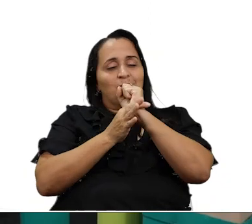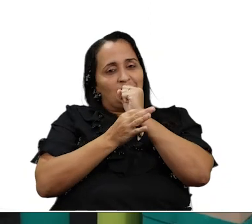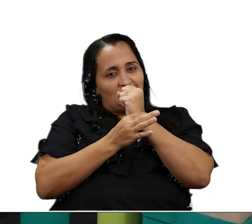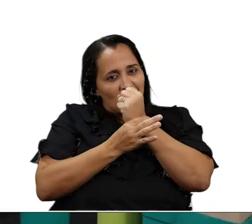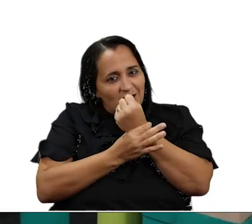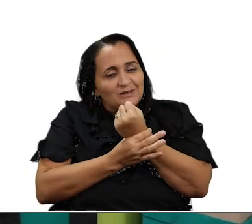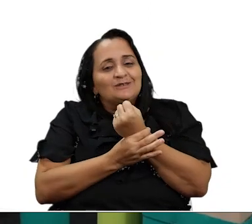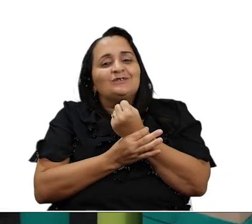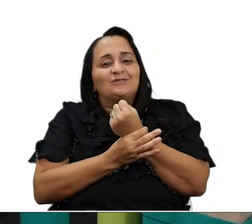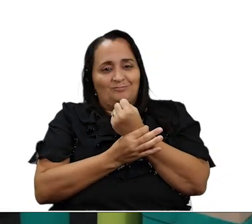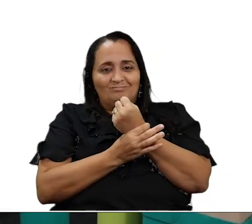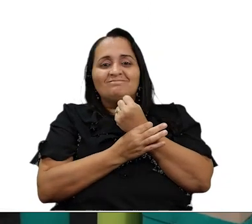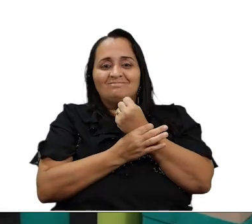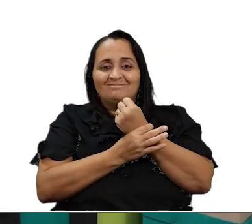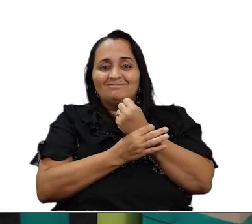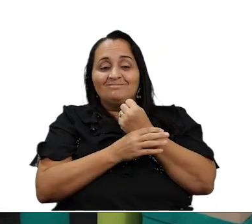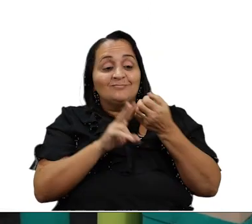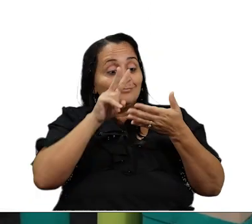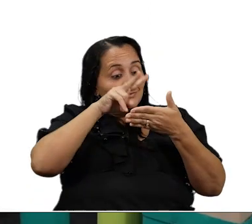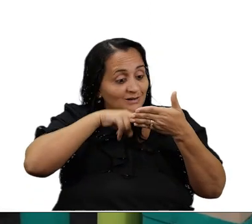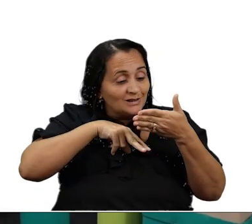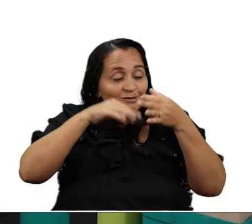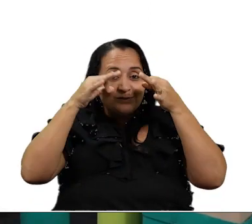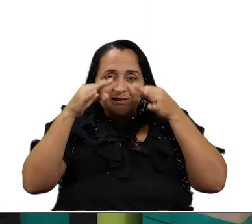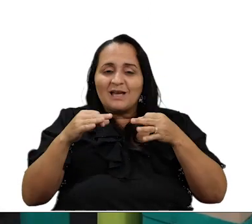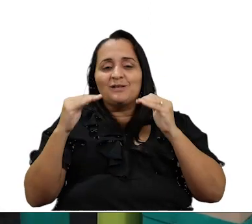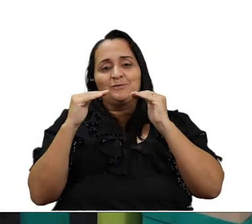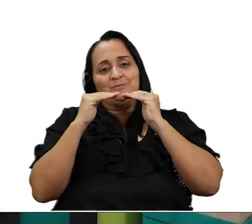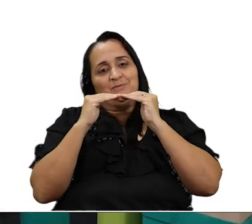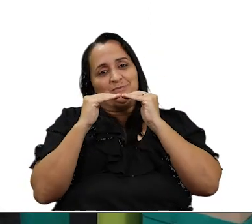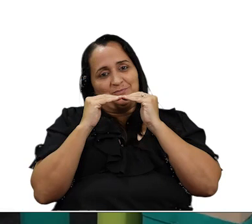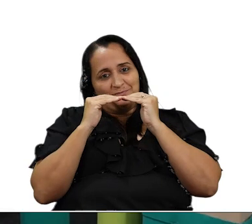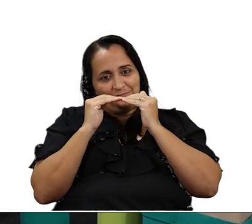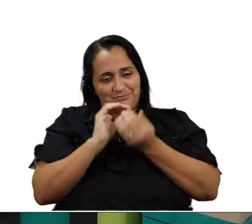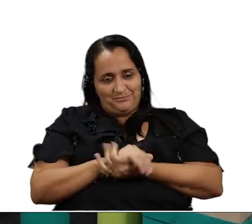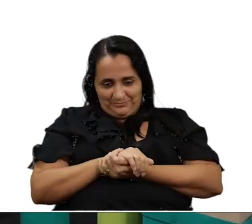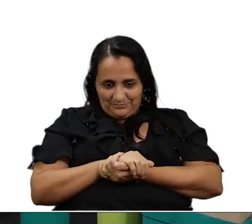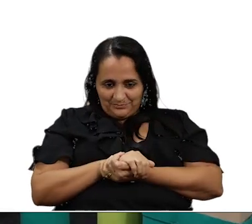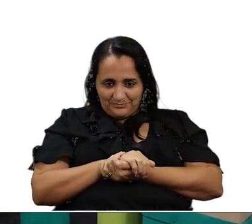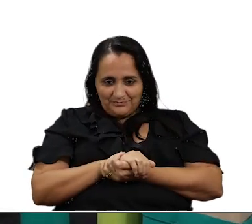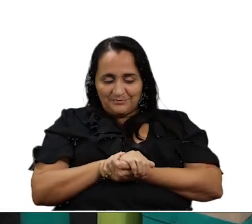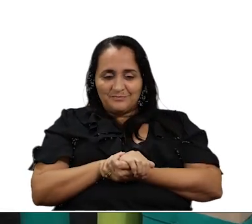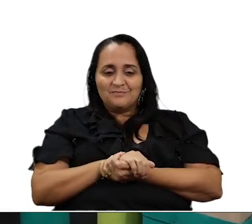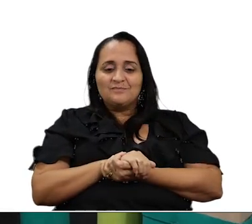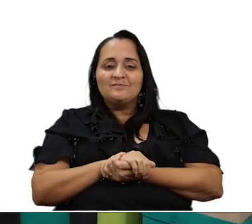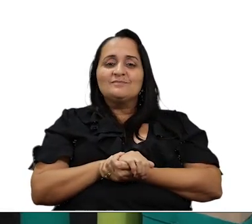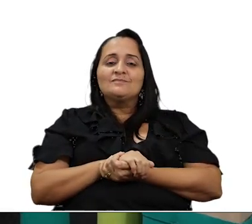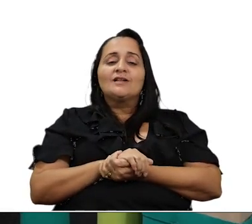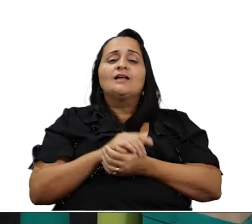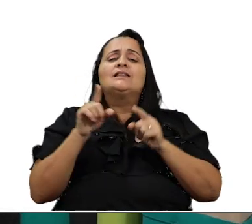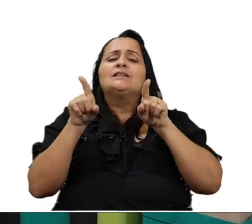garantiu que recebeu aquela mensagem certinha, tá bom? Além de explicar, outras coisas